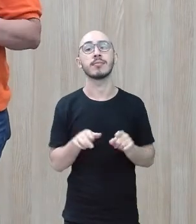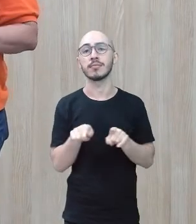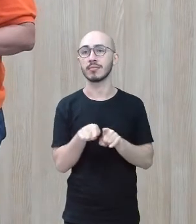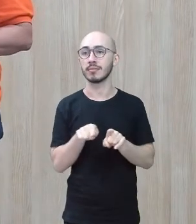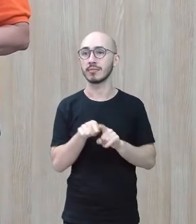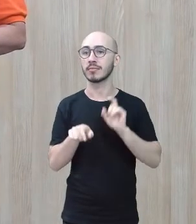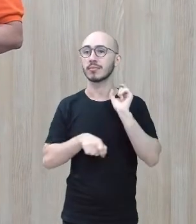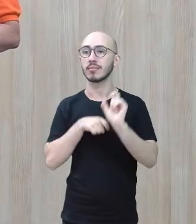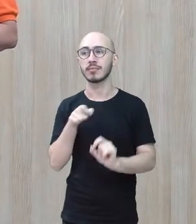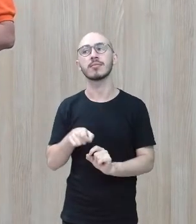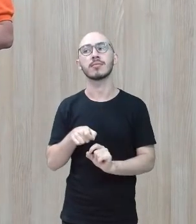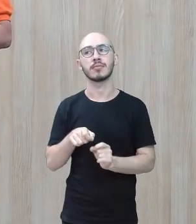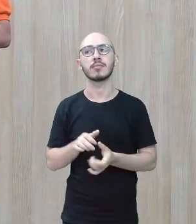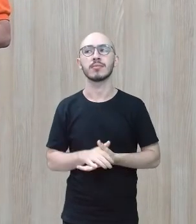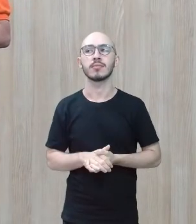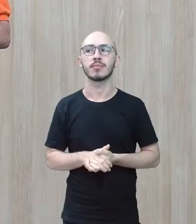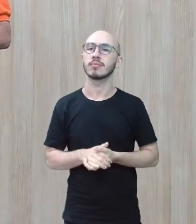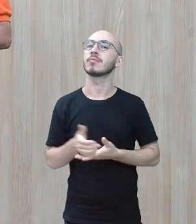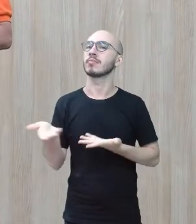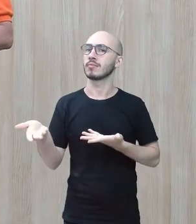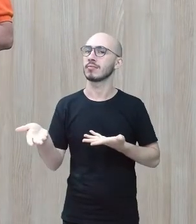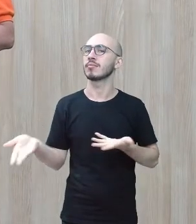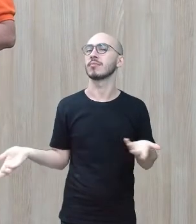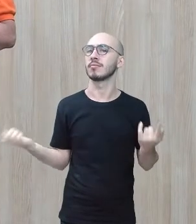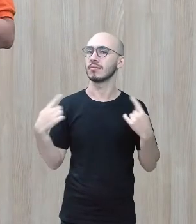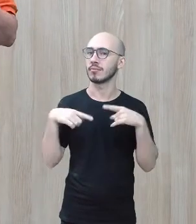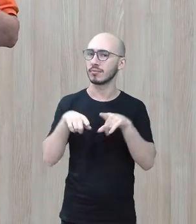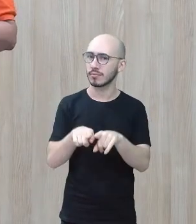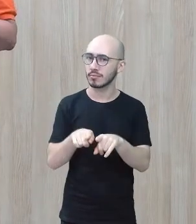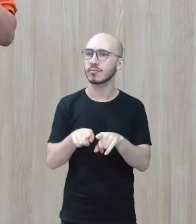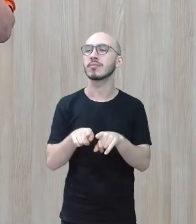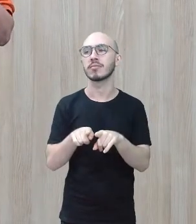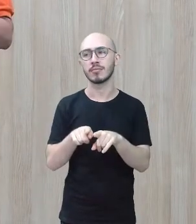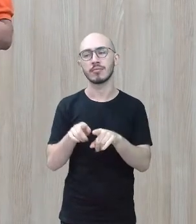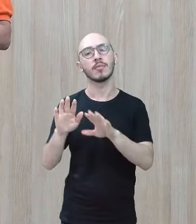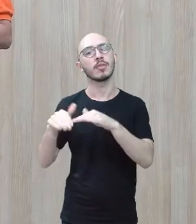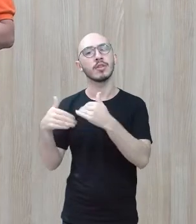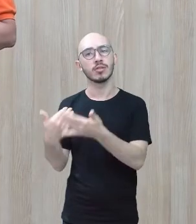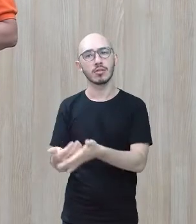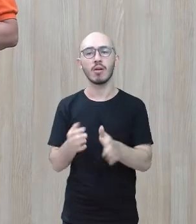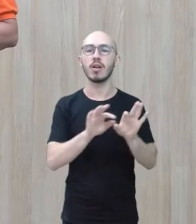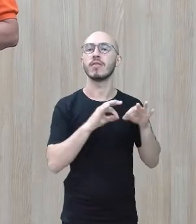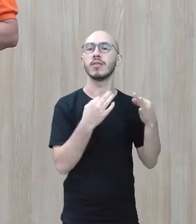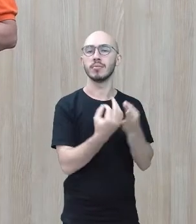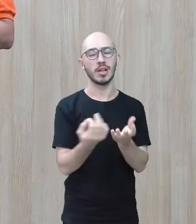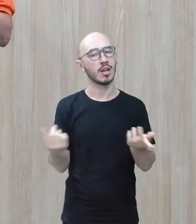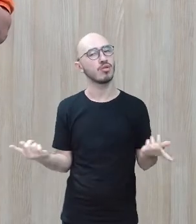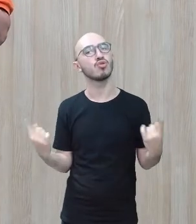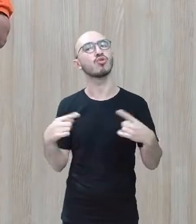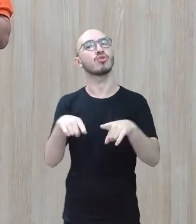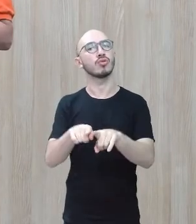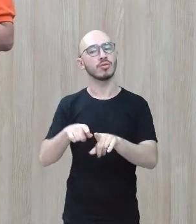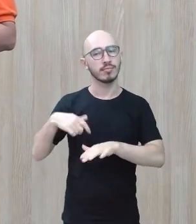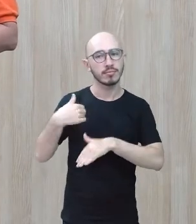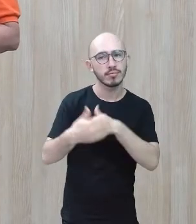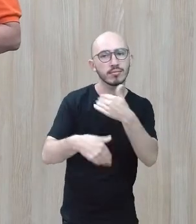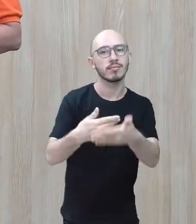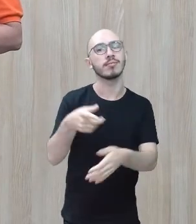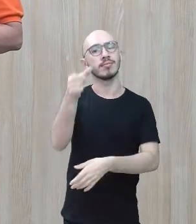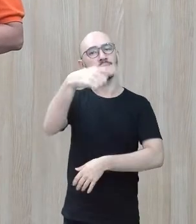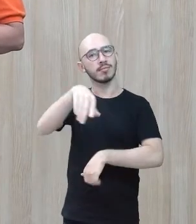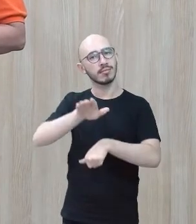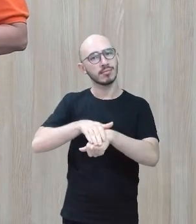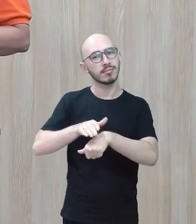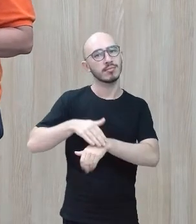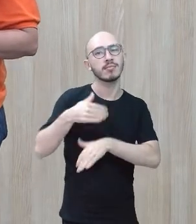não deixa de contar, né, com essa parceria, tá? Escola e família caminhando junto para que você continue